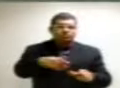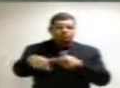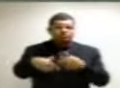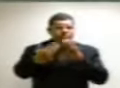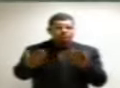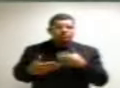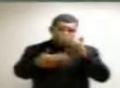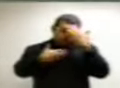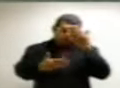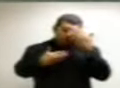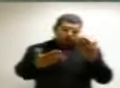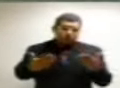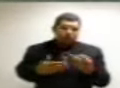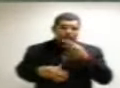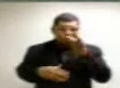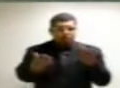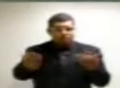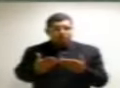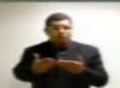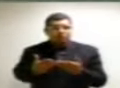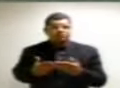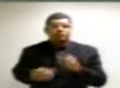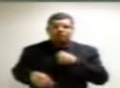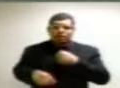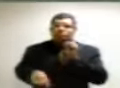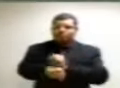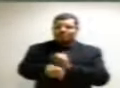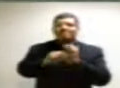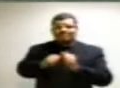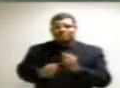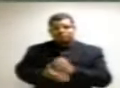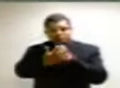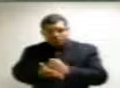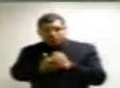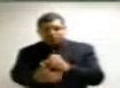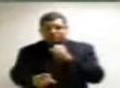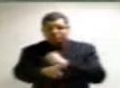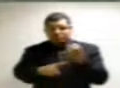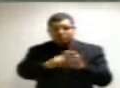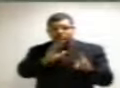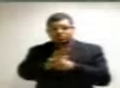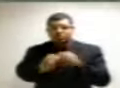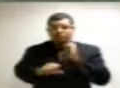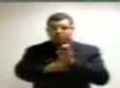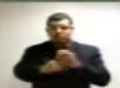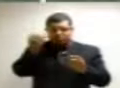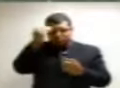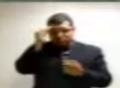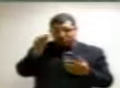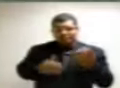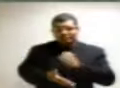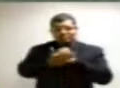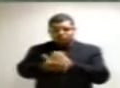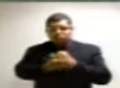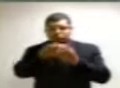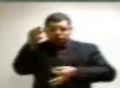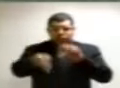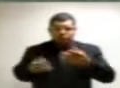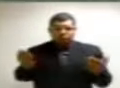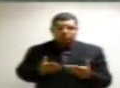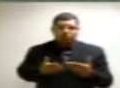Poder Judiciário. Eu agradeço muito o seu pronunciamento. Eu espero que nós possamos ajudar a sociedade e a própria casa a compreender e ajudar o